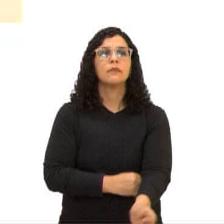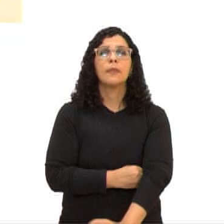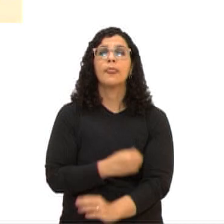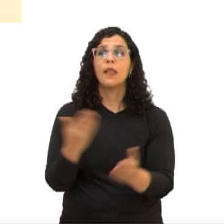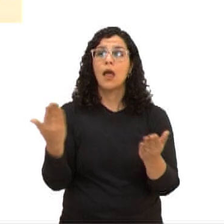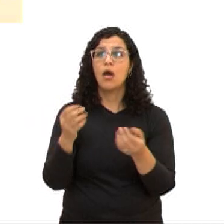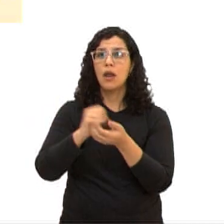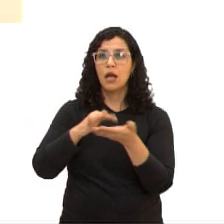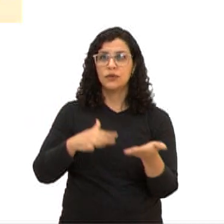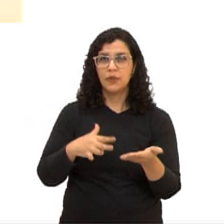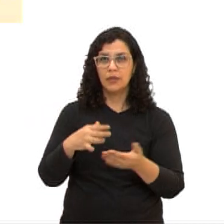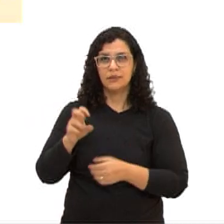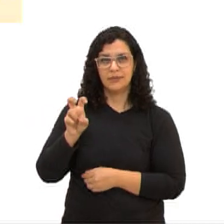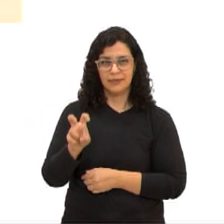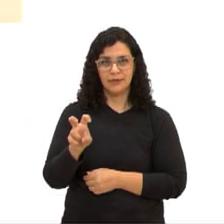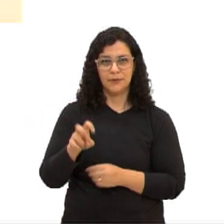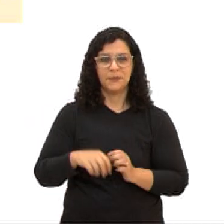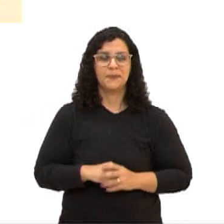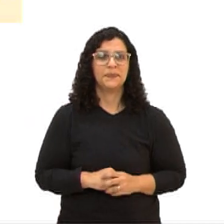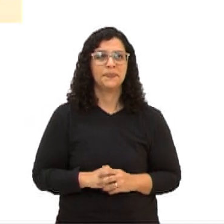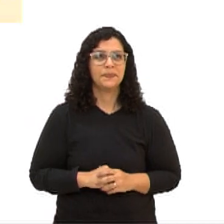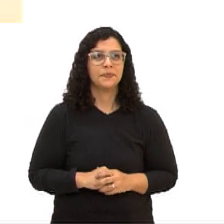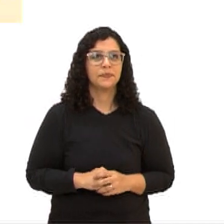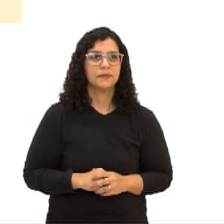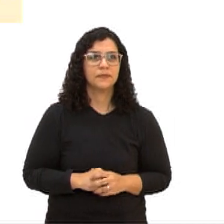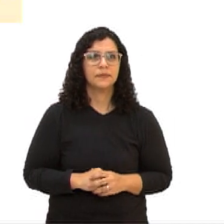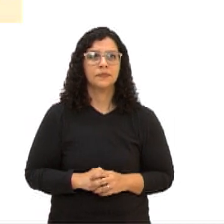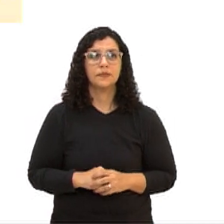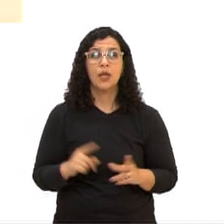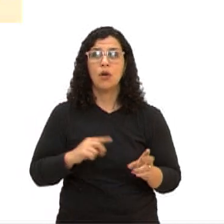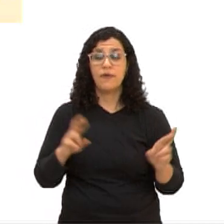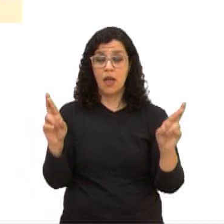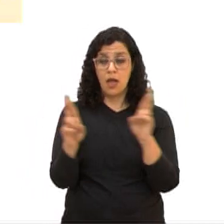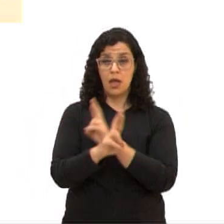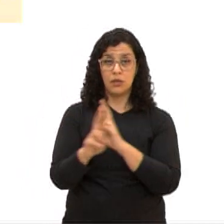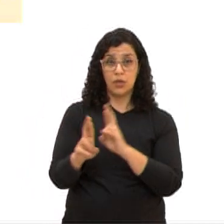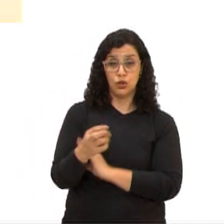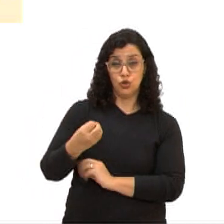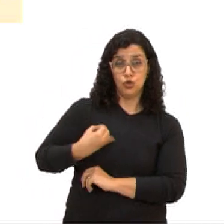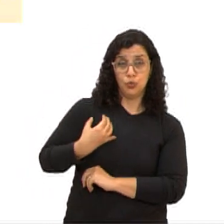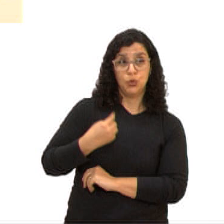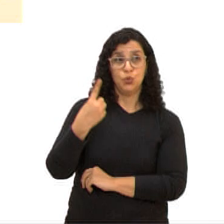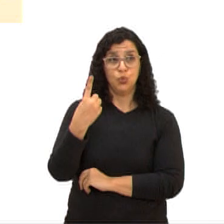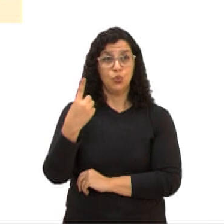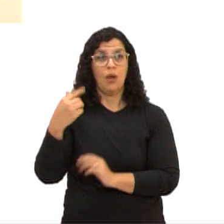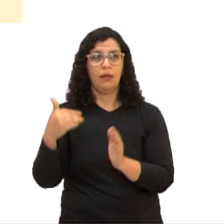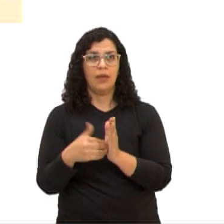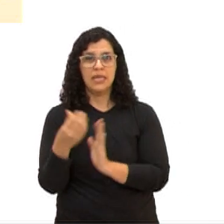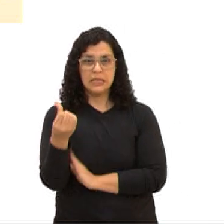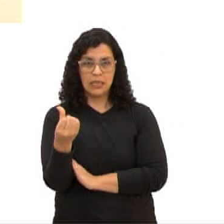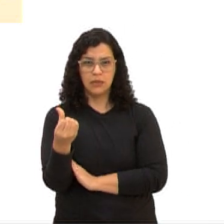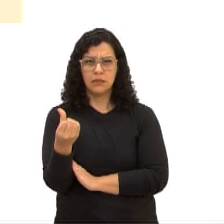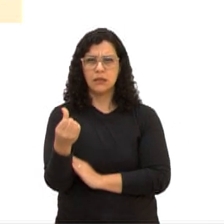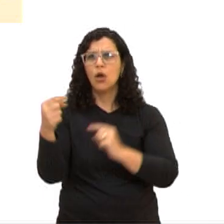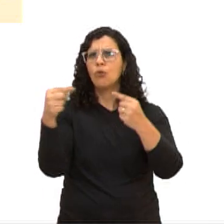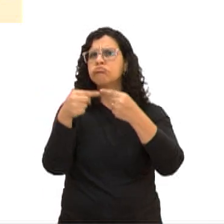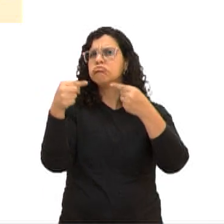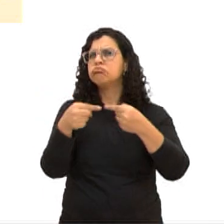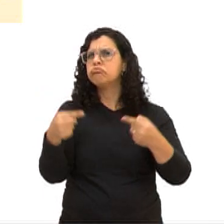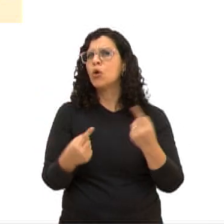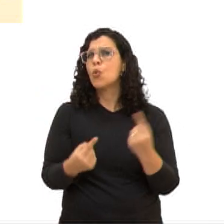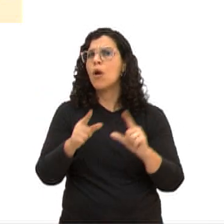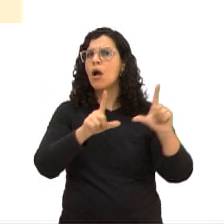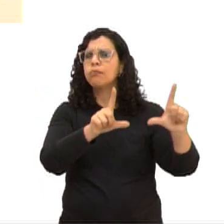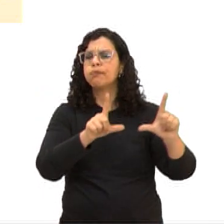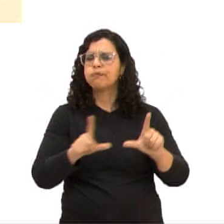Agora vamos para mais uma atividade. Relaciona o número correspondiente com a imagem. Então, vocês vão